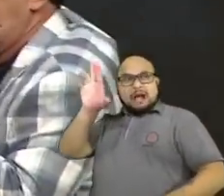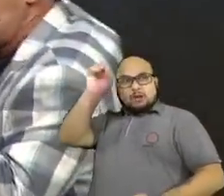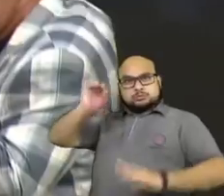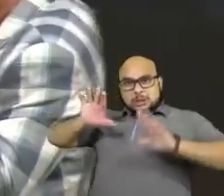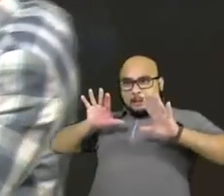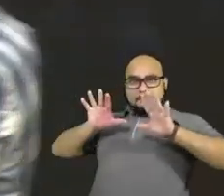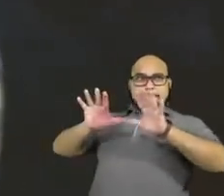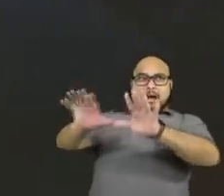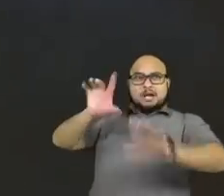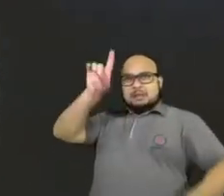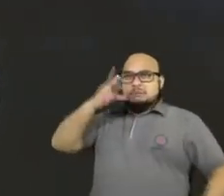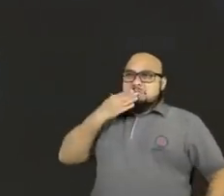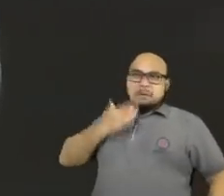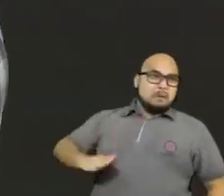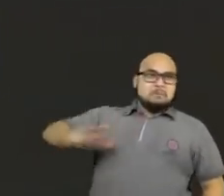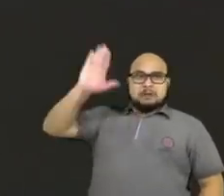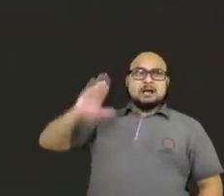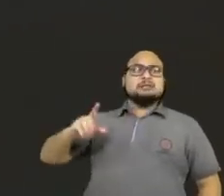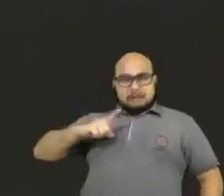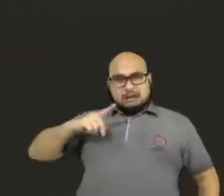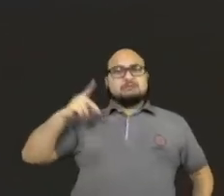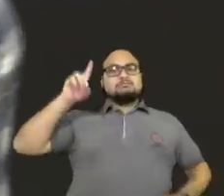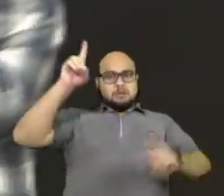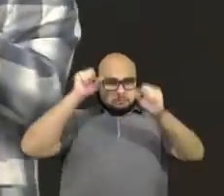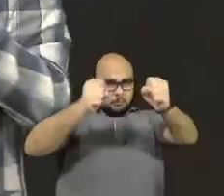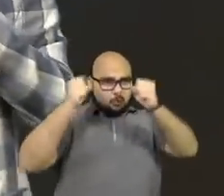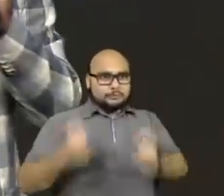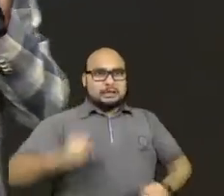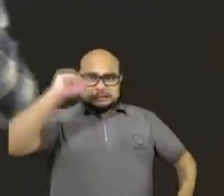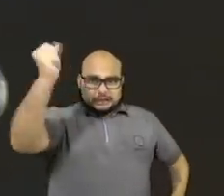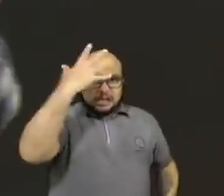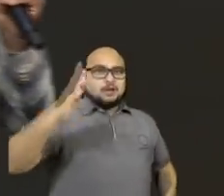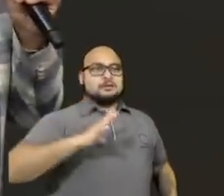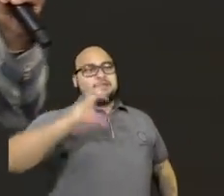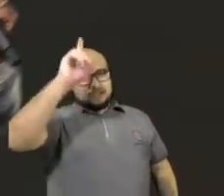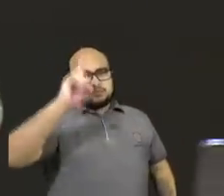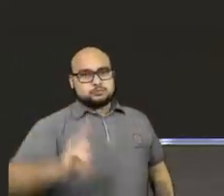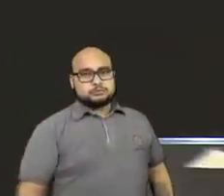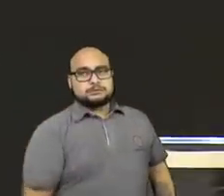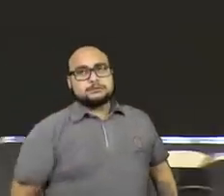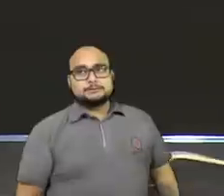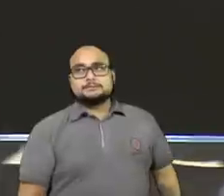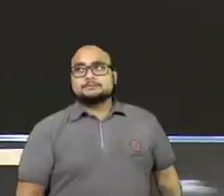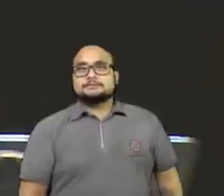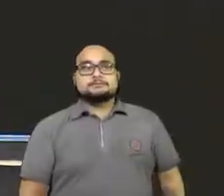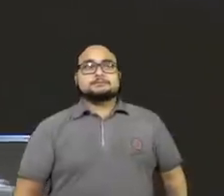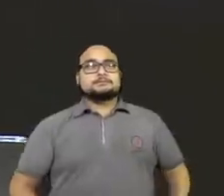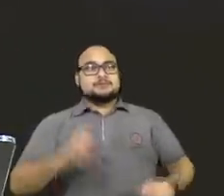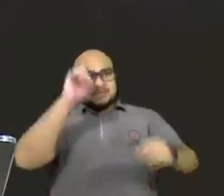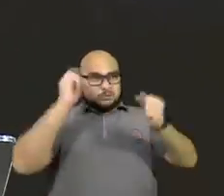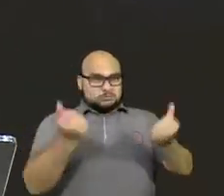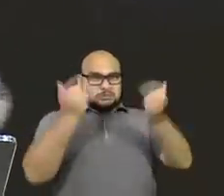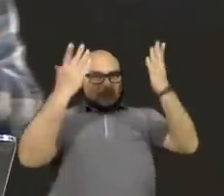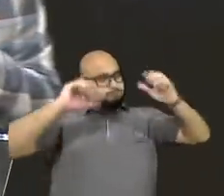de Deus, é o poder de Deus, é a graça de Deus. É para Deus ser